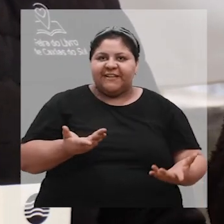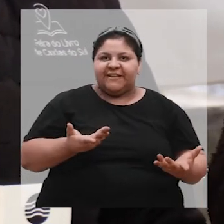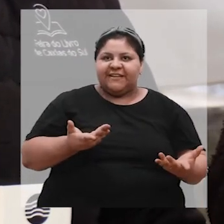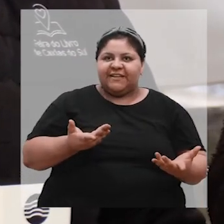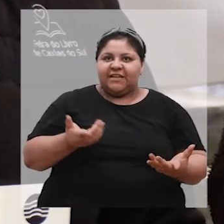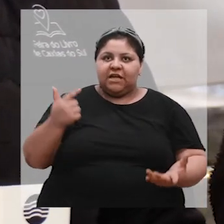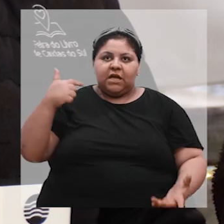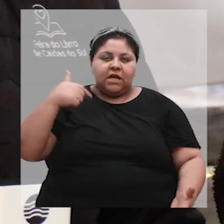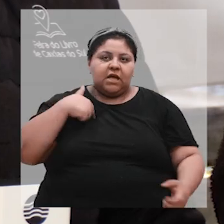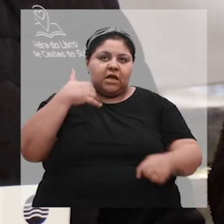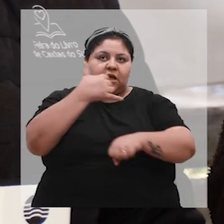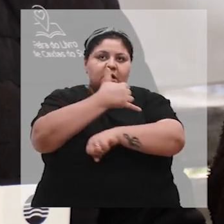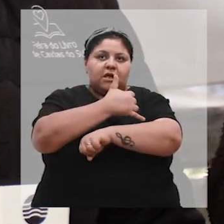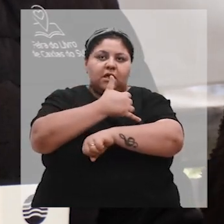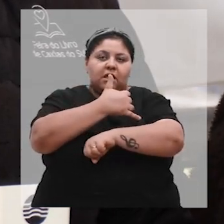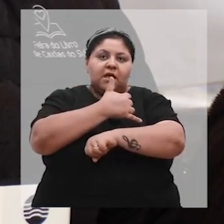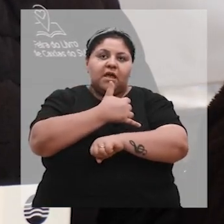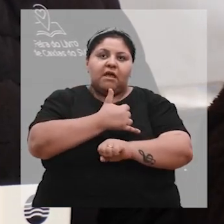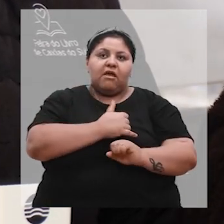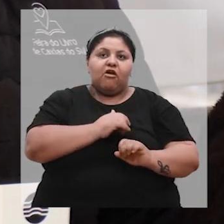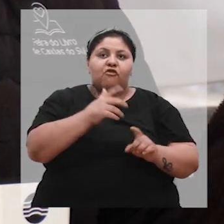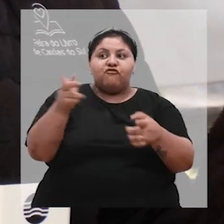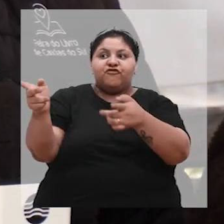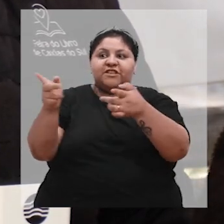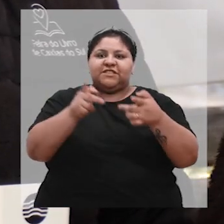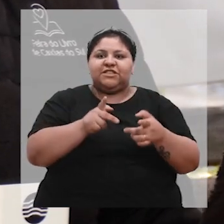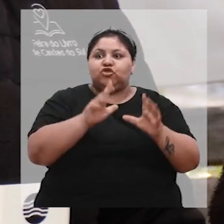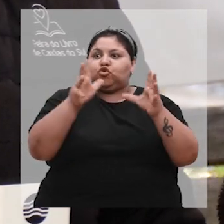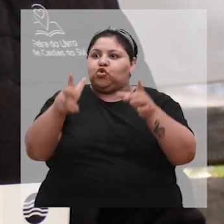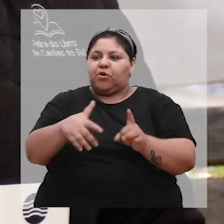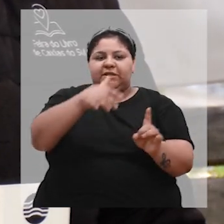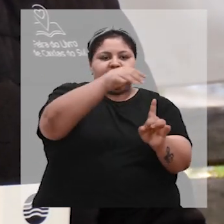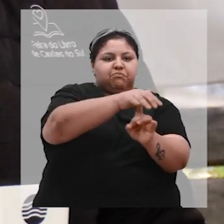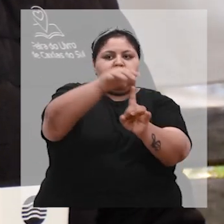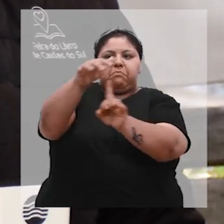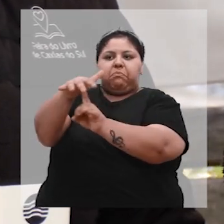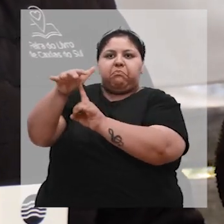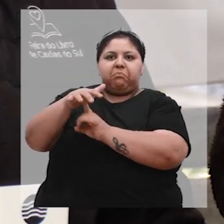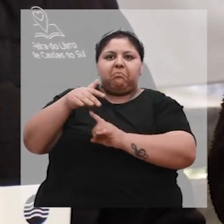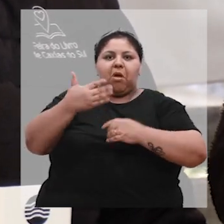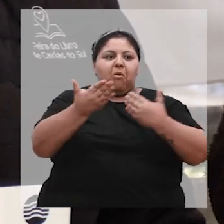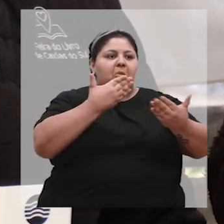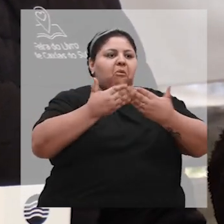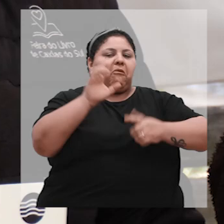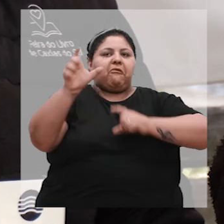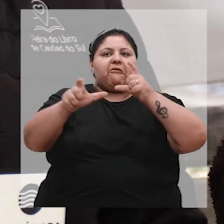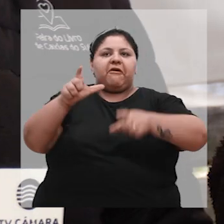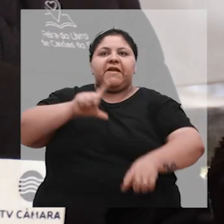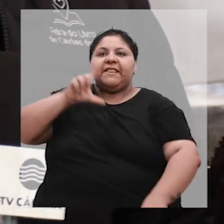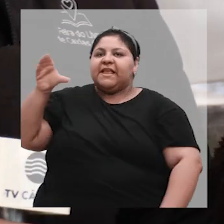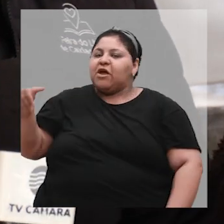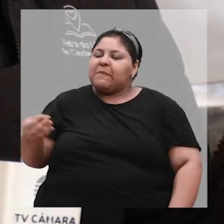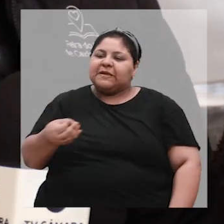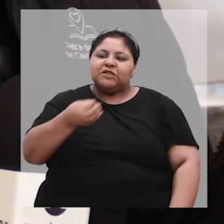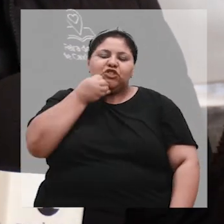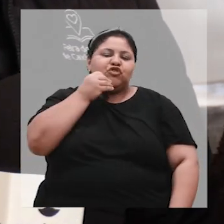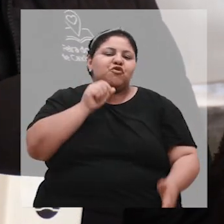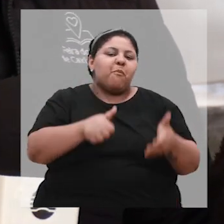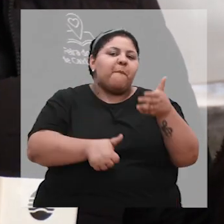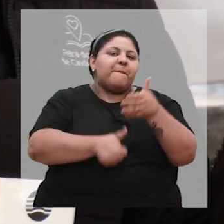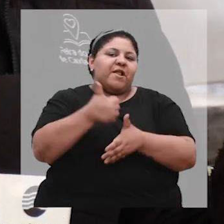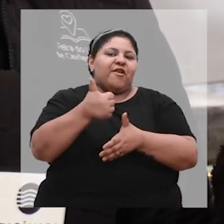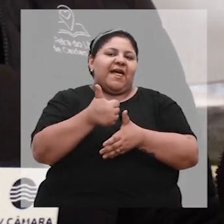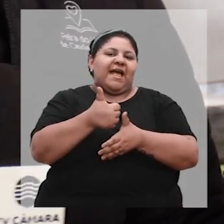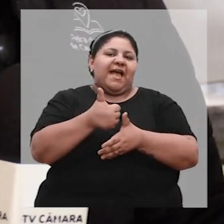frequenta bastante, então eu passo 1 hora em cada banca praticamente conversando com o pessoal. A gente tem essa oportunidade de humanizar